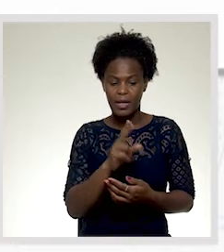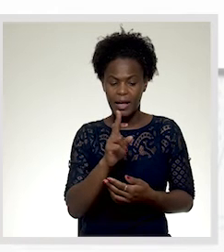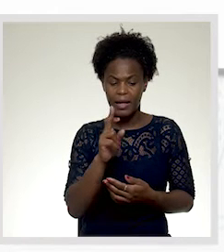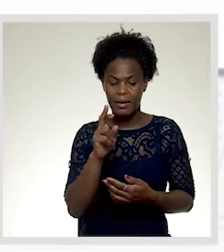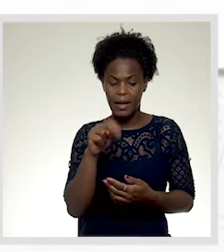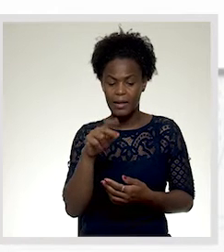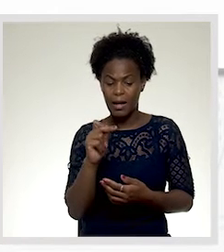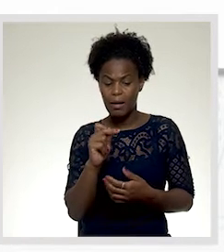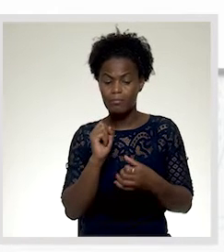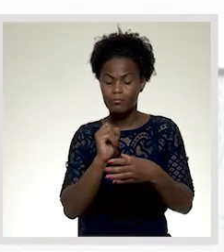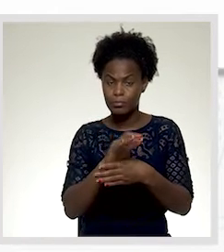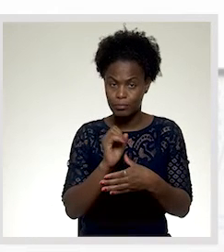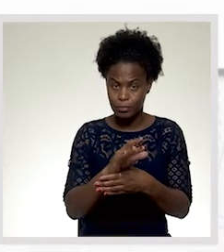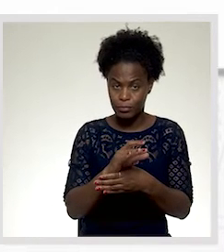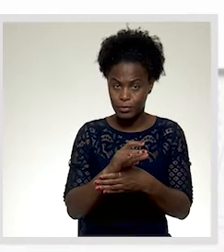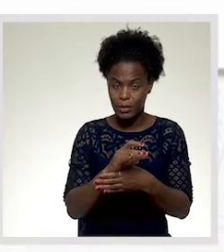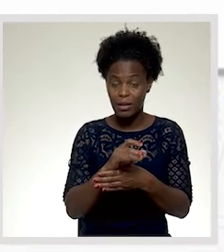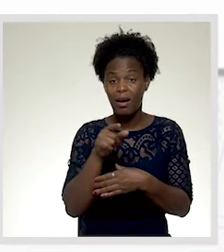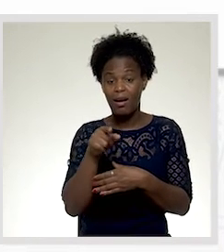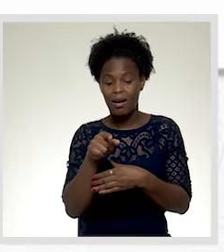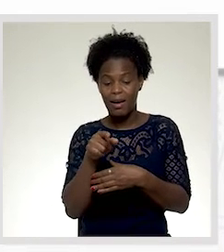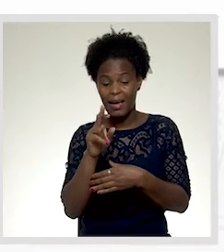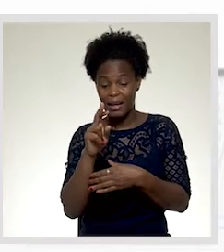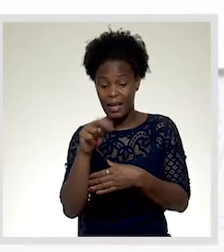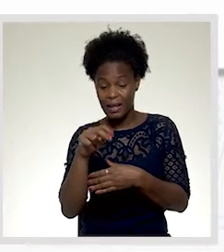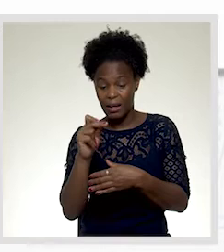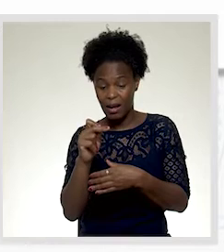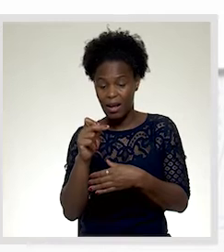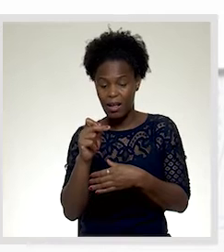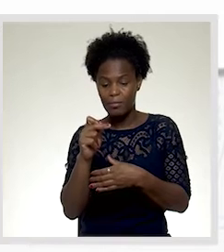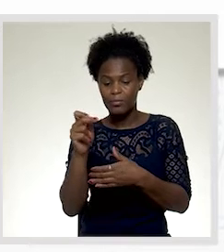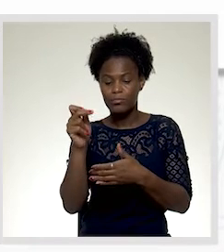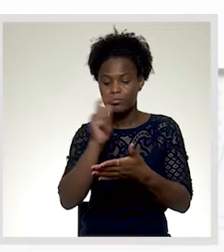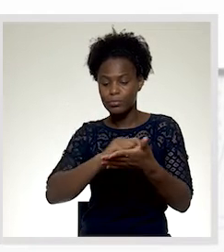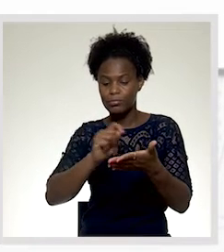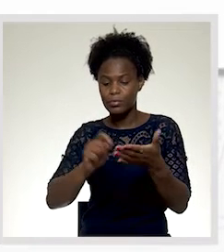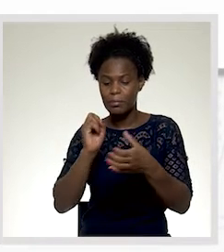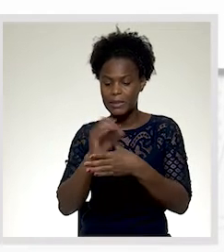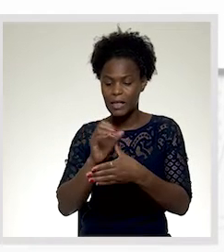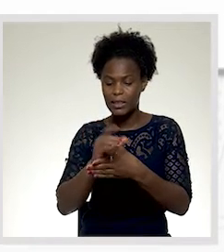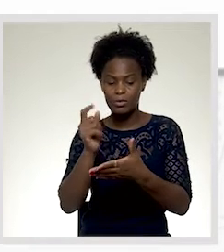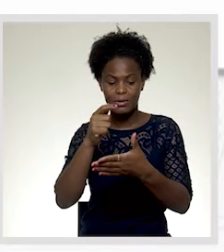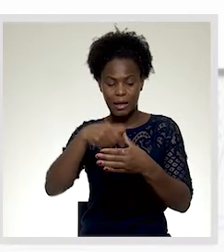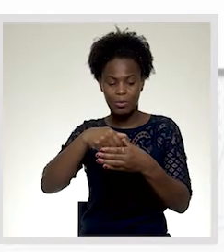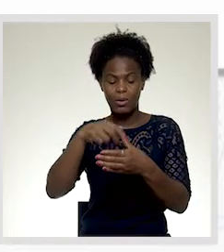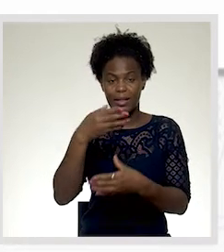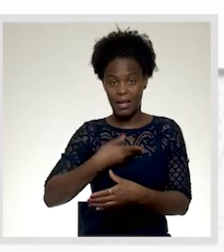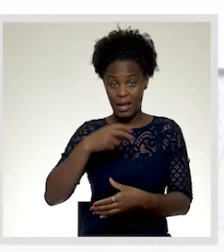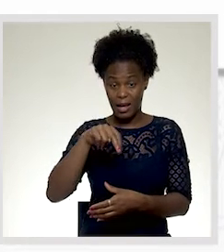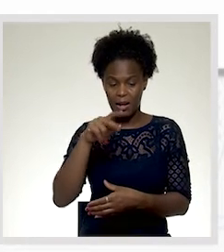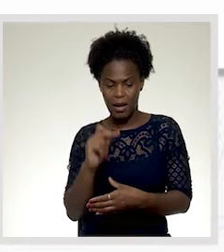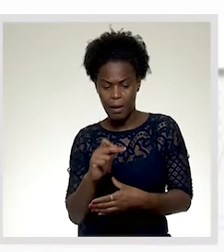O RNA mensageiro ou moldador é o RNA que traz transcritas mensagens escritas no